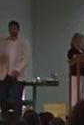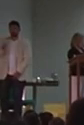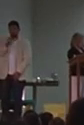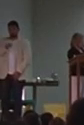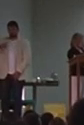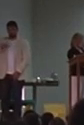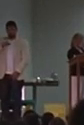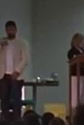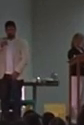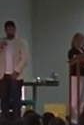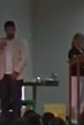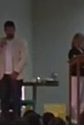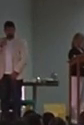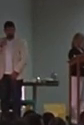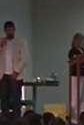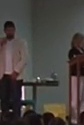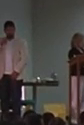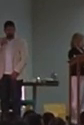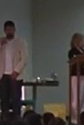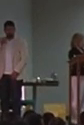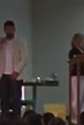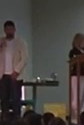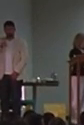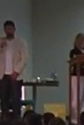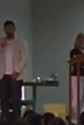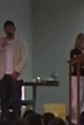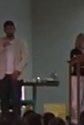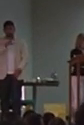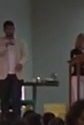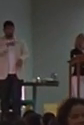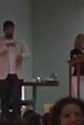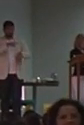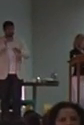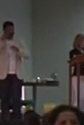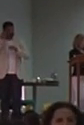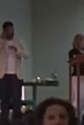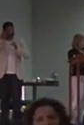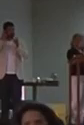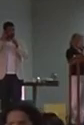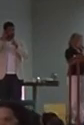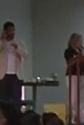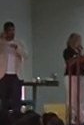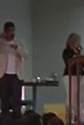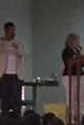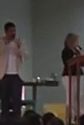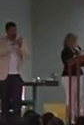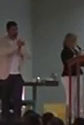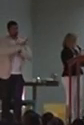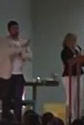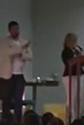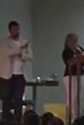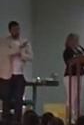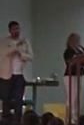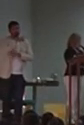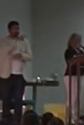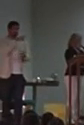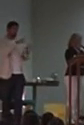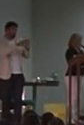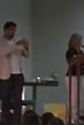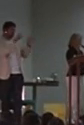tema é gestão de pessoas. O senhor tem 1 minuto para fazer a pergunta e o senhor